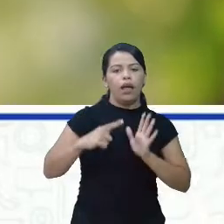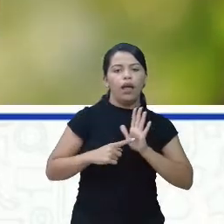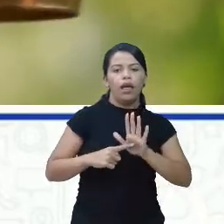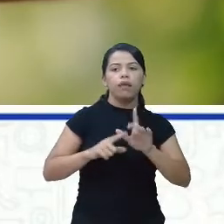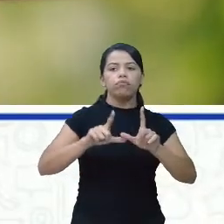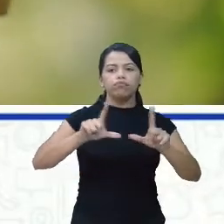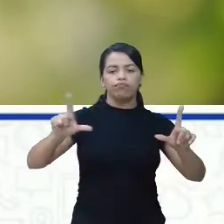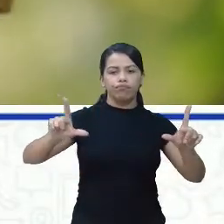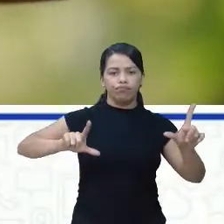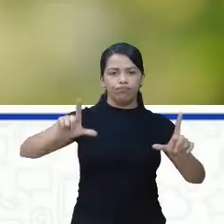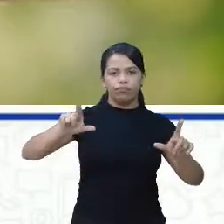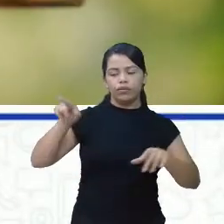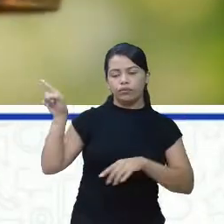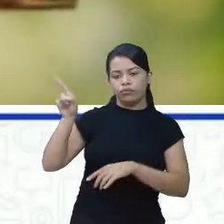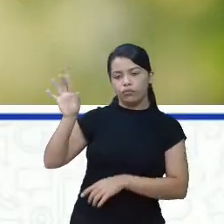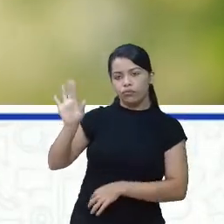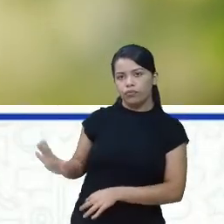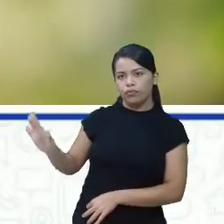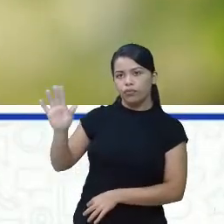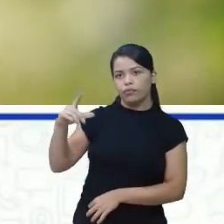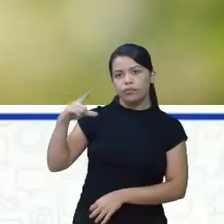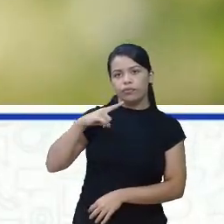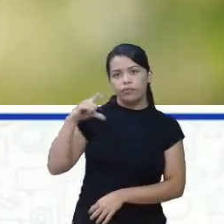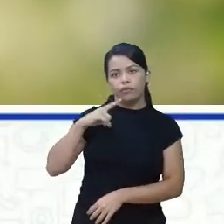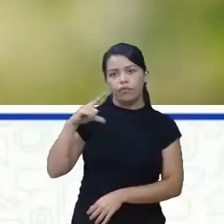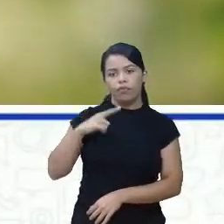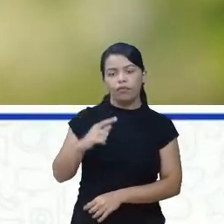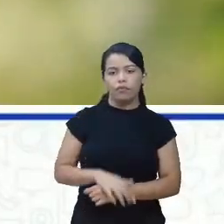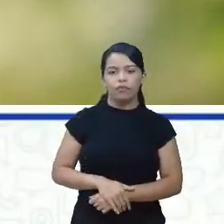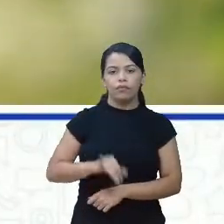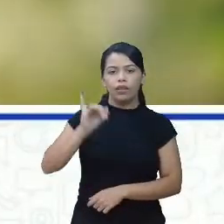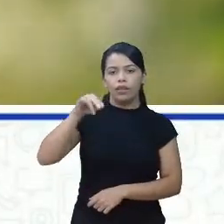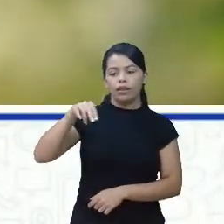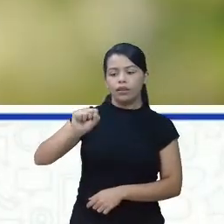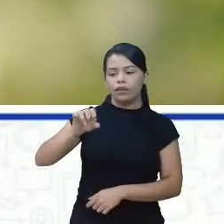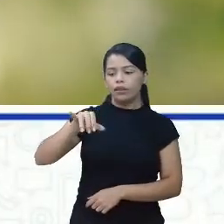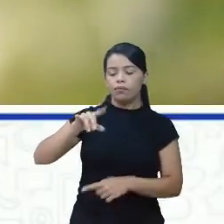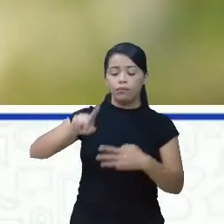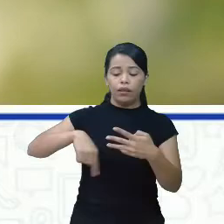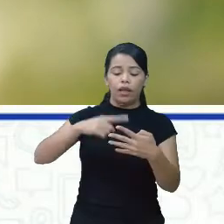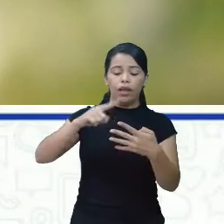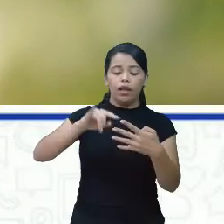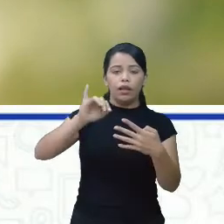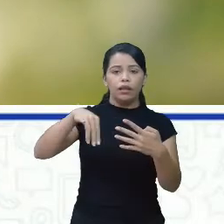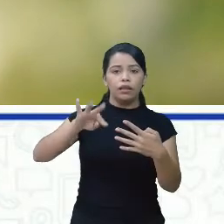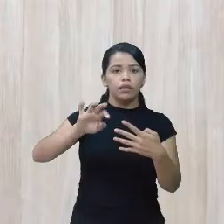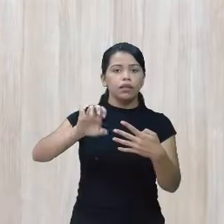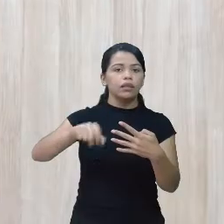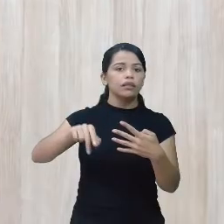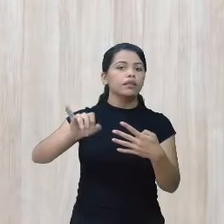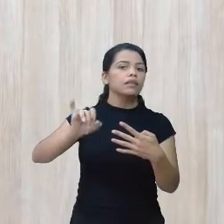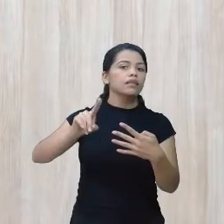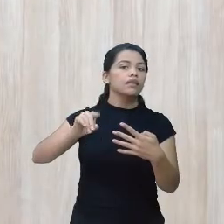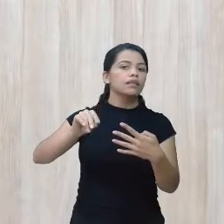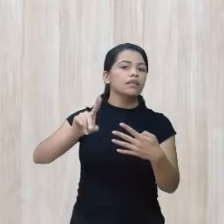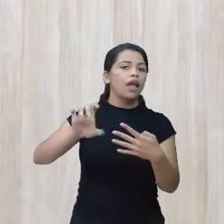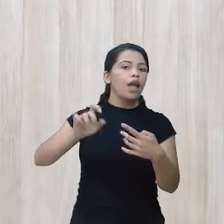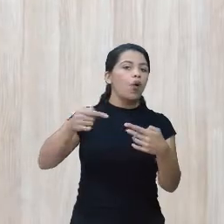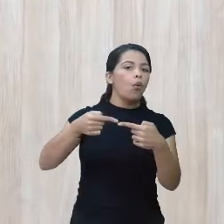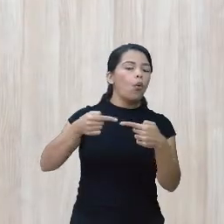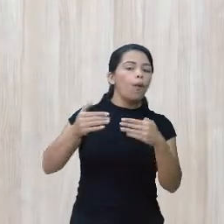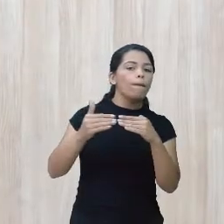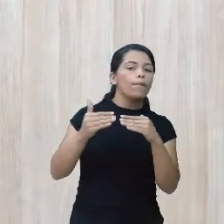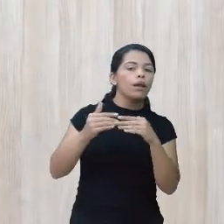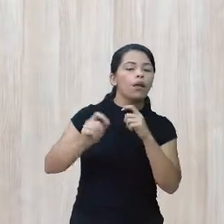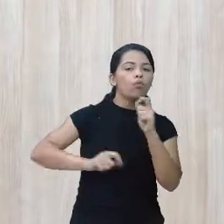intensidade, que está relacionado com o volume, ok? Se o som é alto, baixo